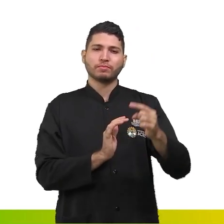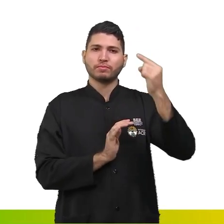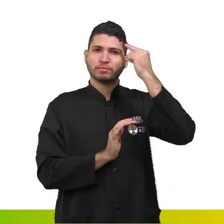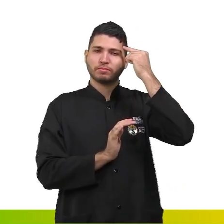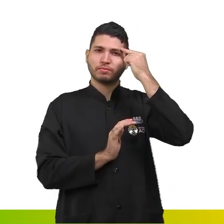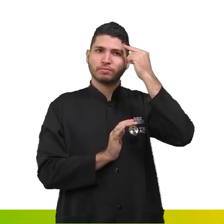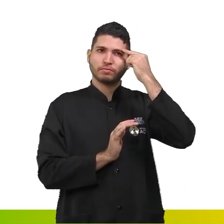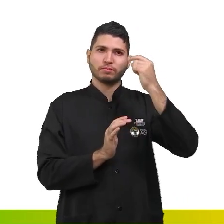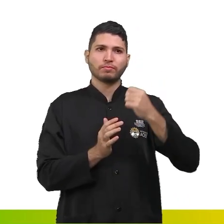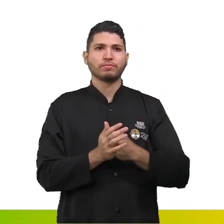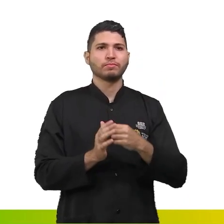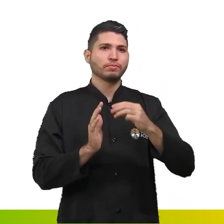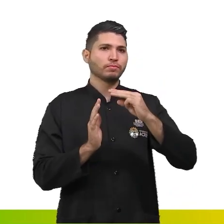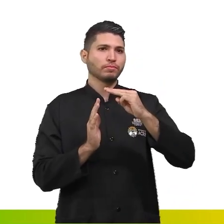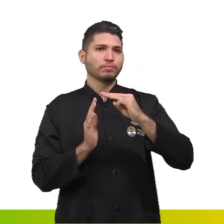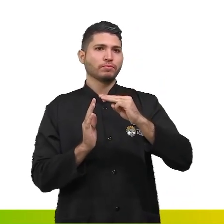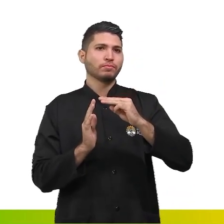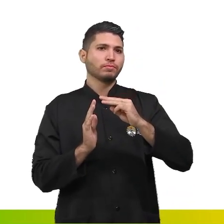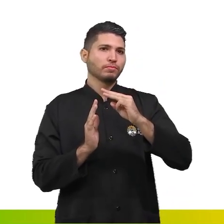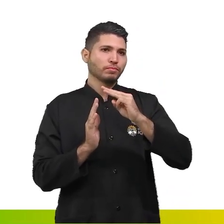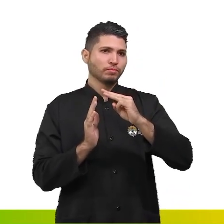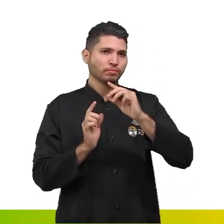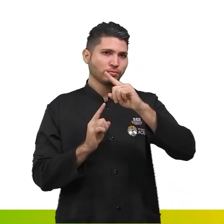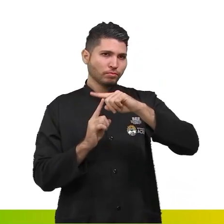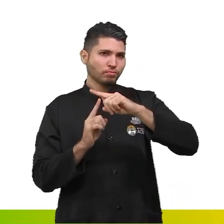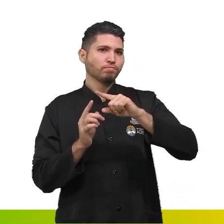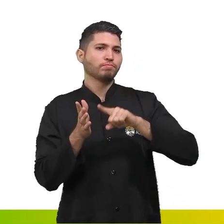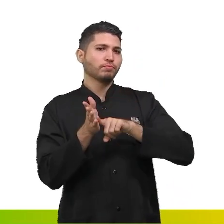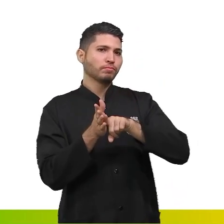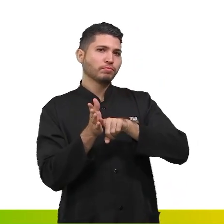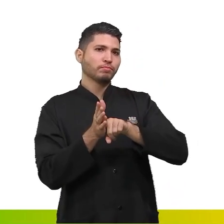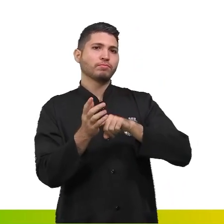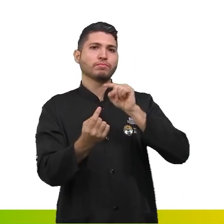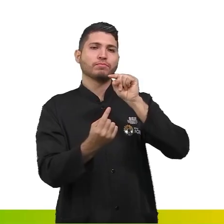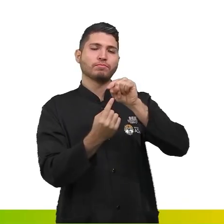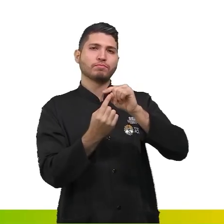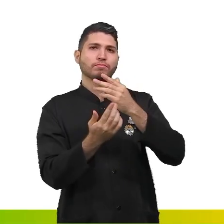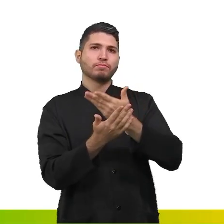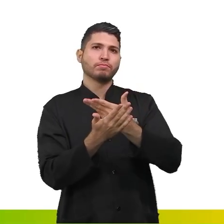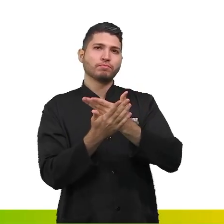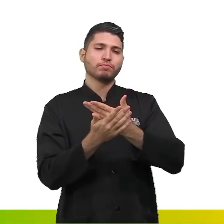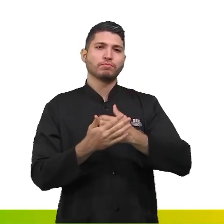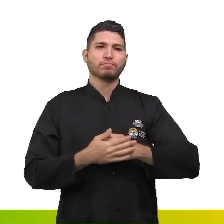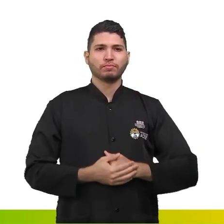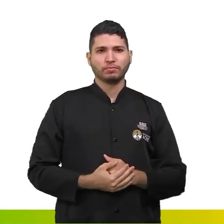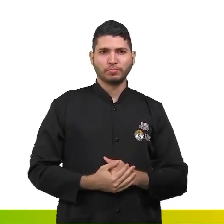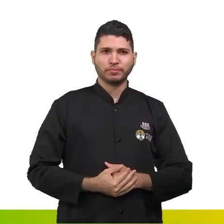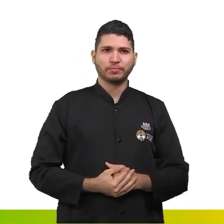pensamento, métodos de investigação e objetos de estudo.